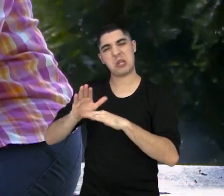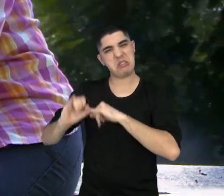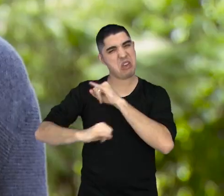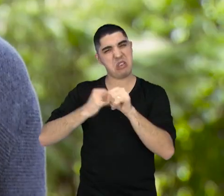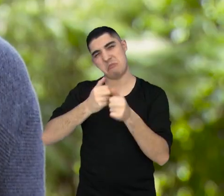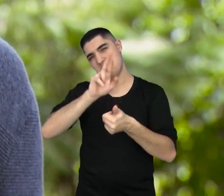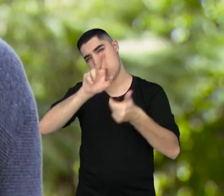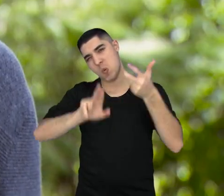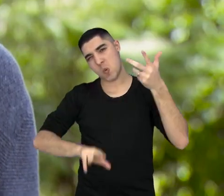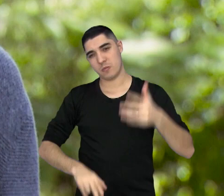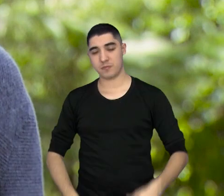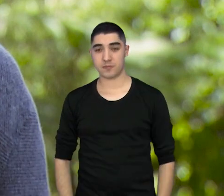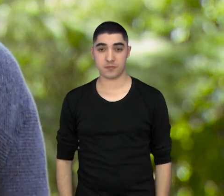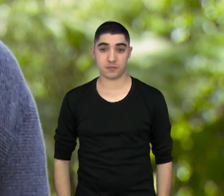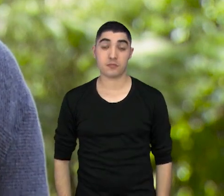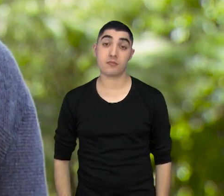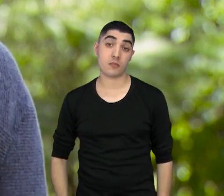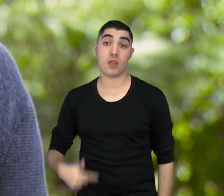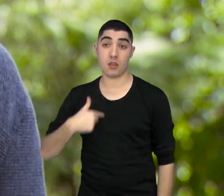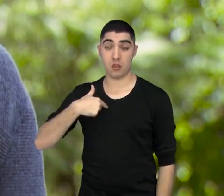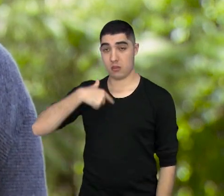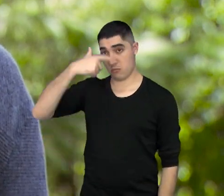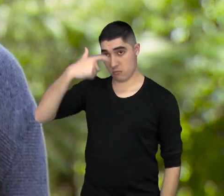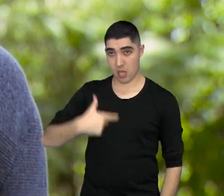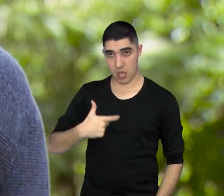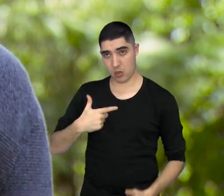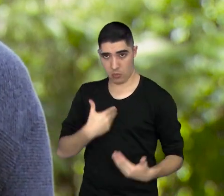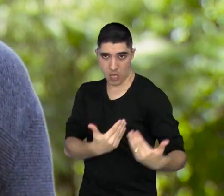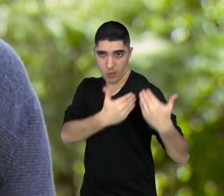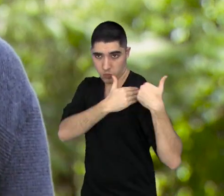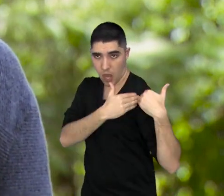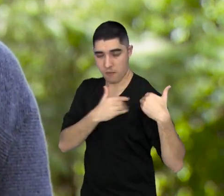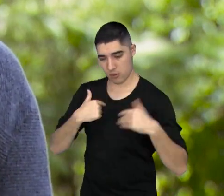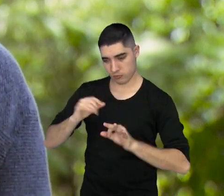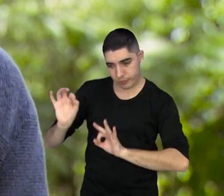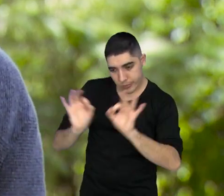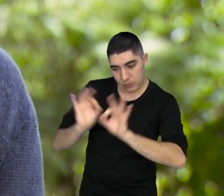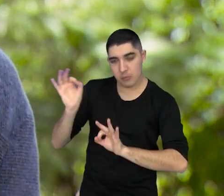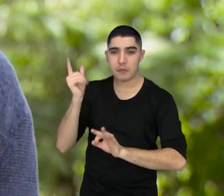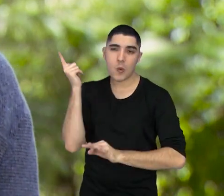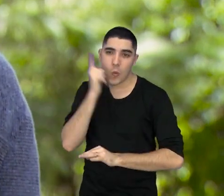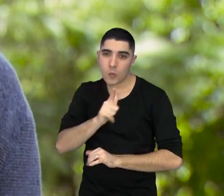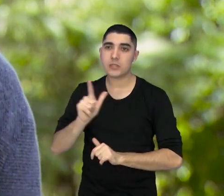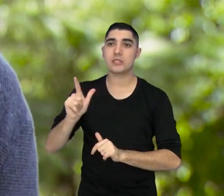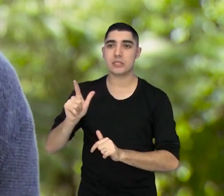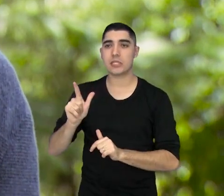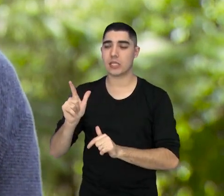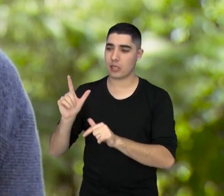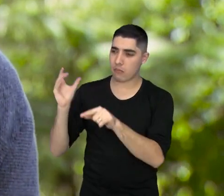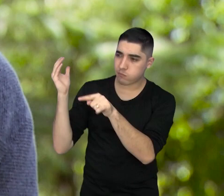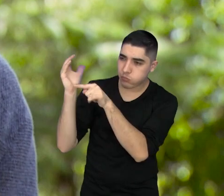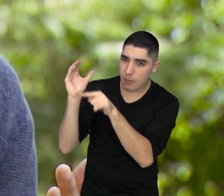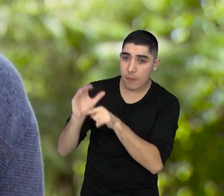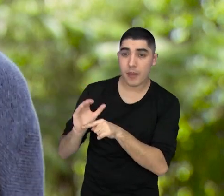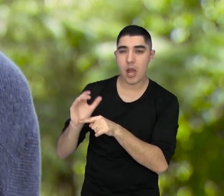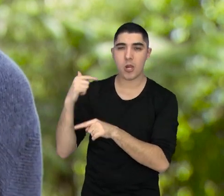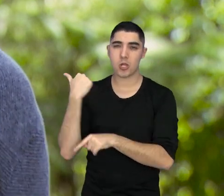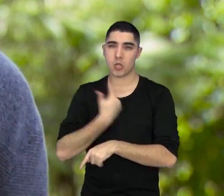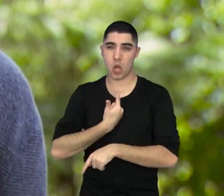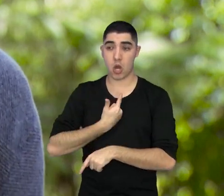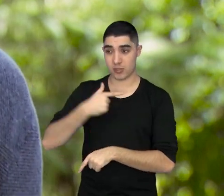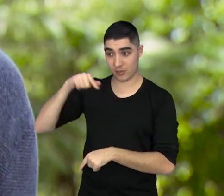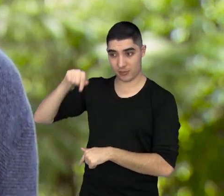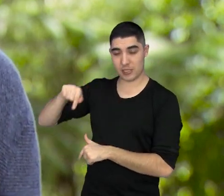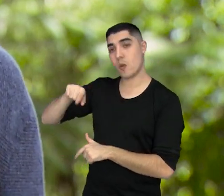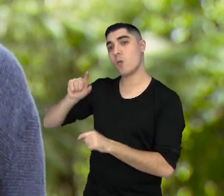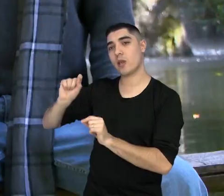media. Então minha jornada é uma jornada mesmo de busca por esse caminho do meio, né? De encontrar um ponto entre a nossa origem, né?